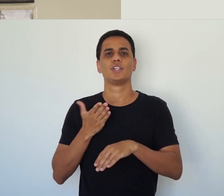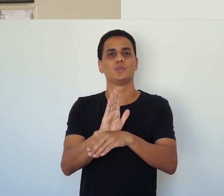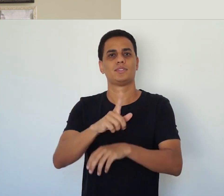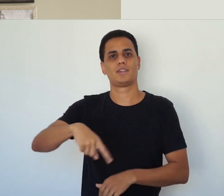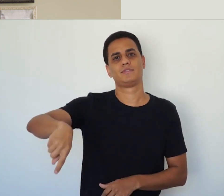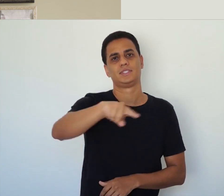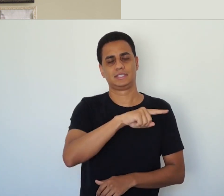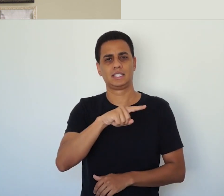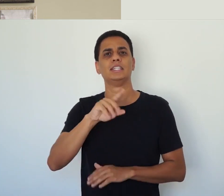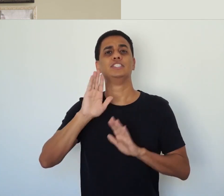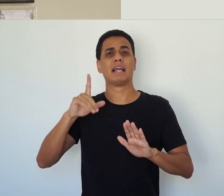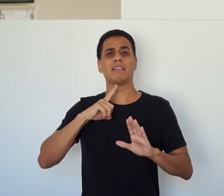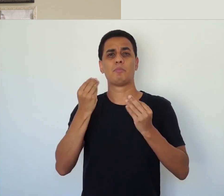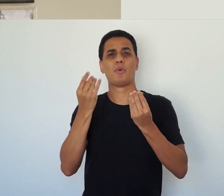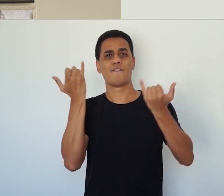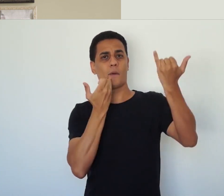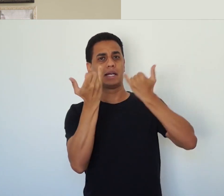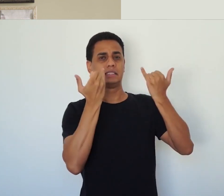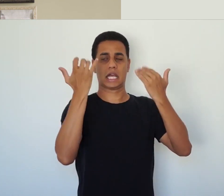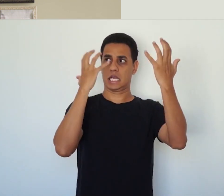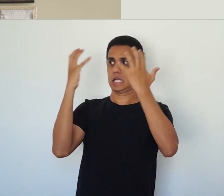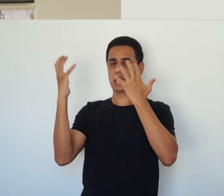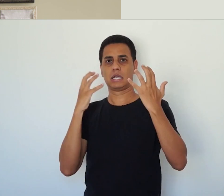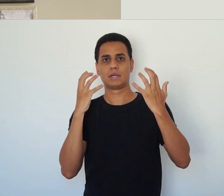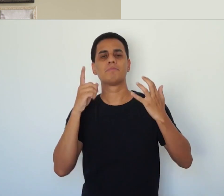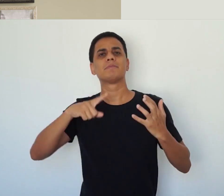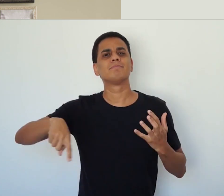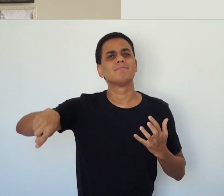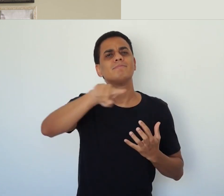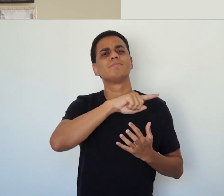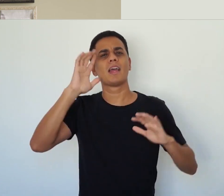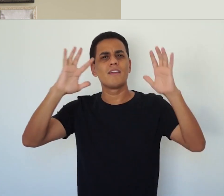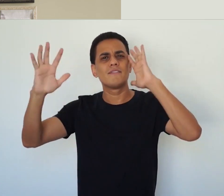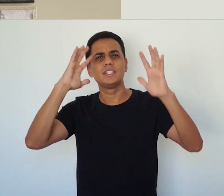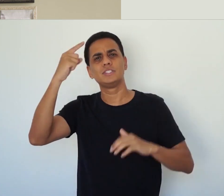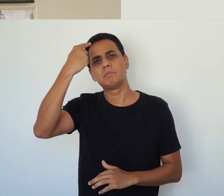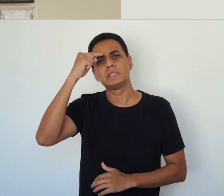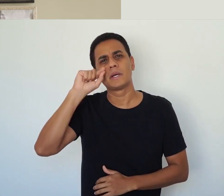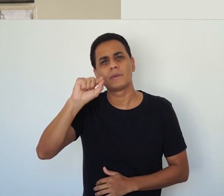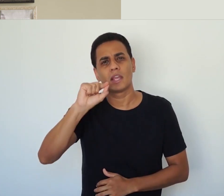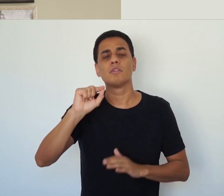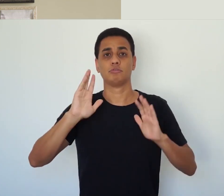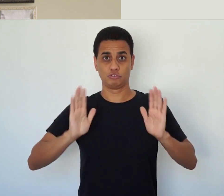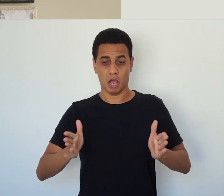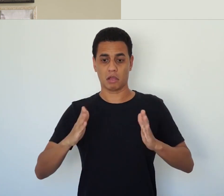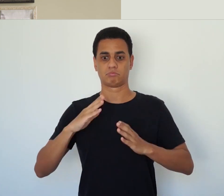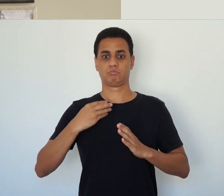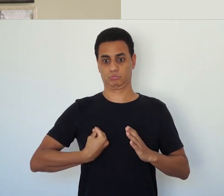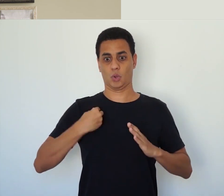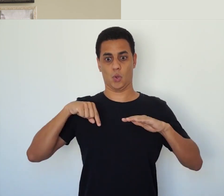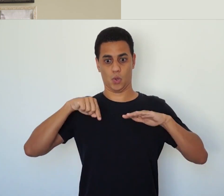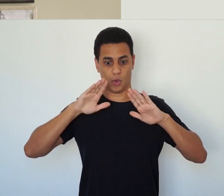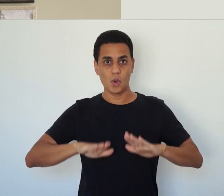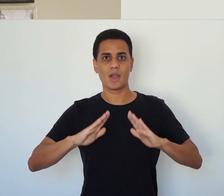ajudar hoje, diante de tantas coisas que você tem ouvido, levar a considerar a possibilidade de que, ainda que